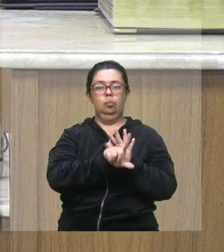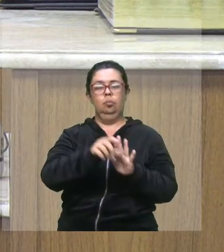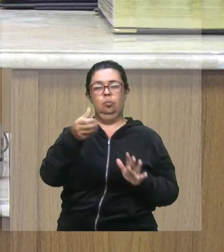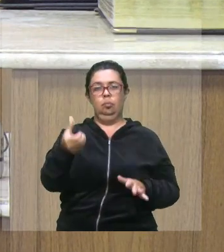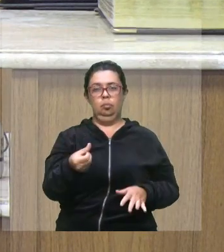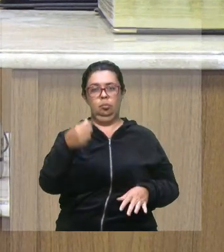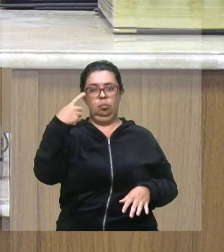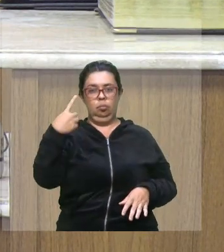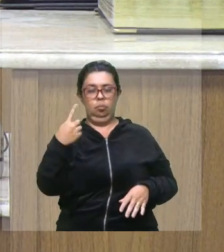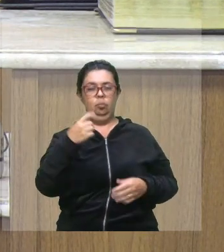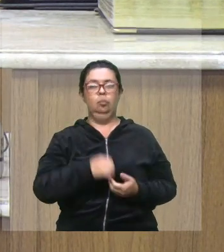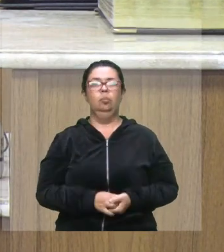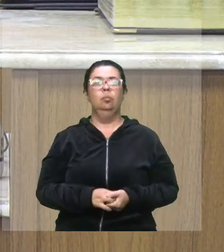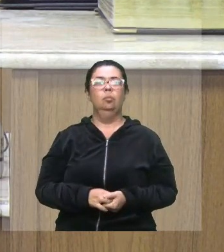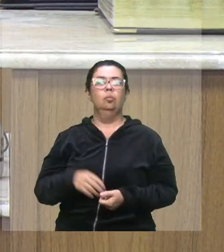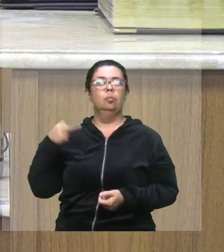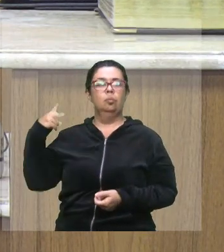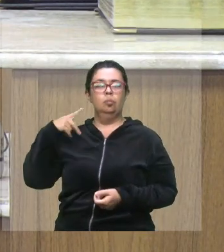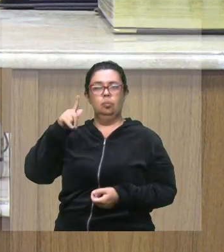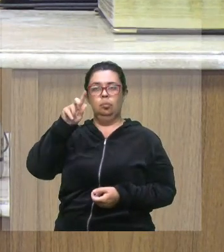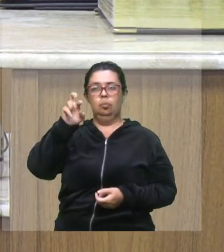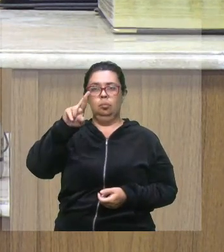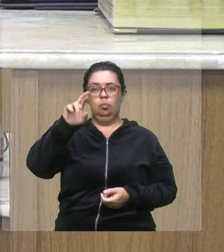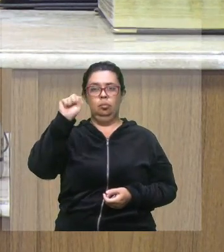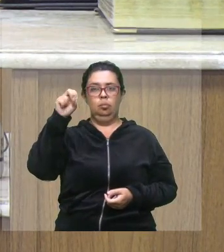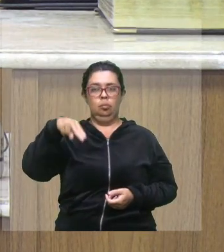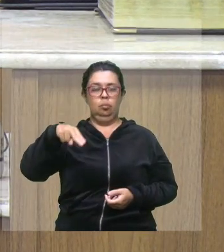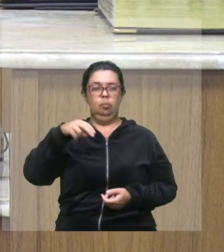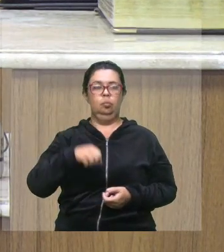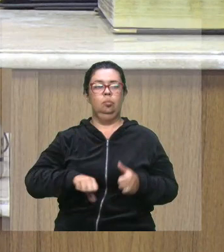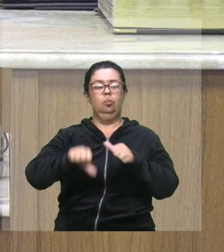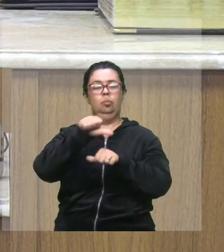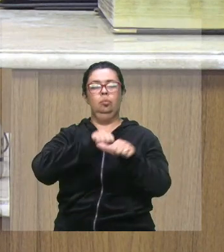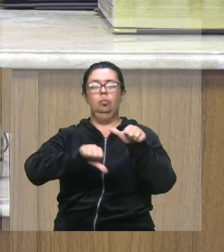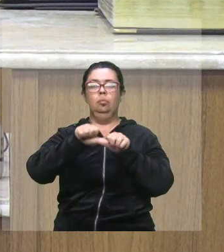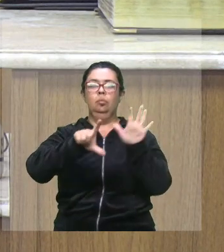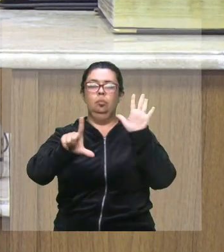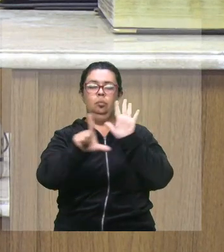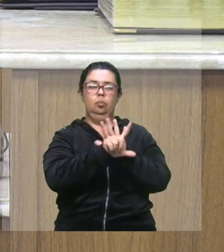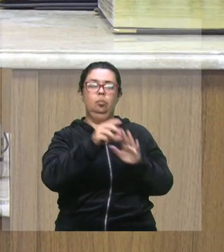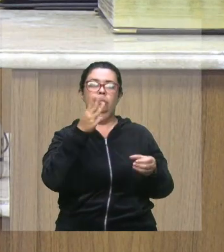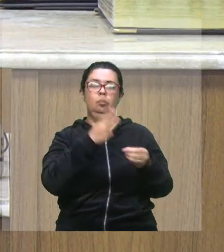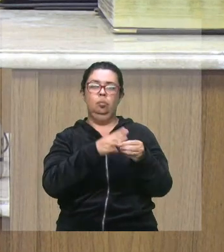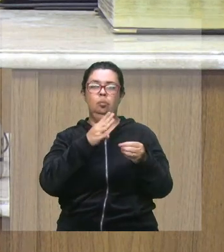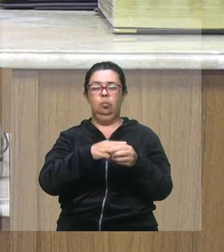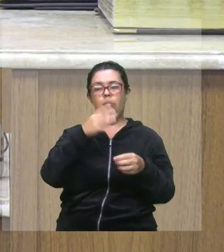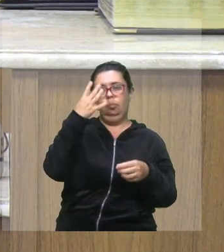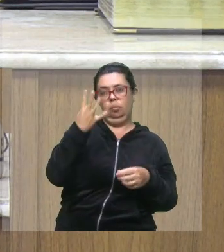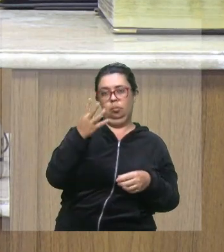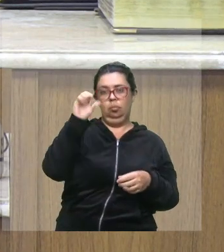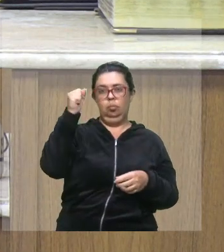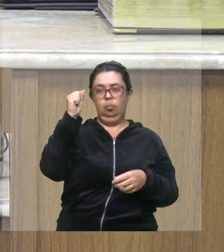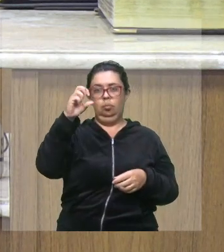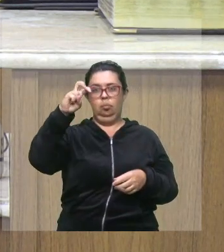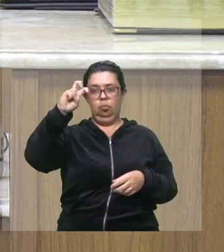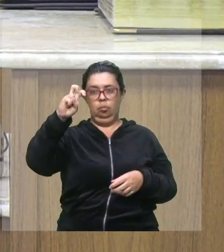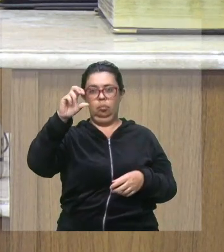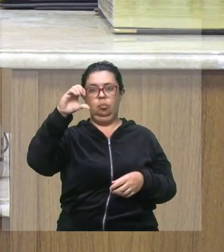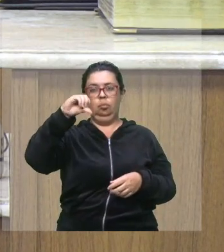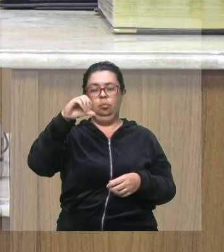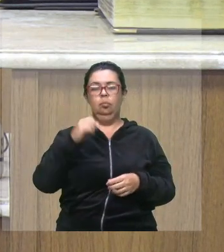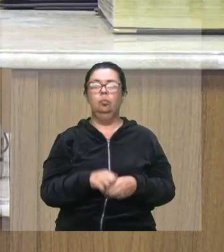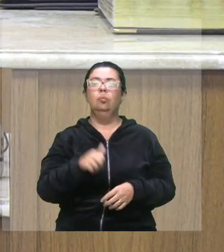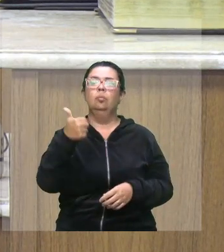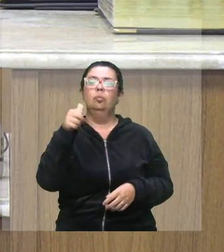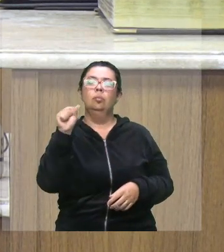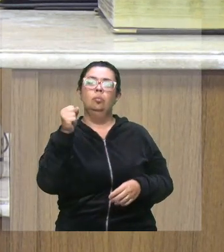61/2024, de autoria do vereador Gerson Alves de Souza, altera dispositivo da Lei Municipal 4.859, de 18